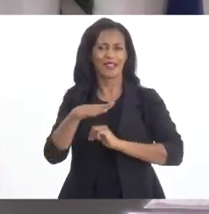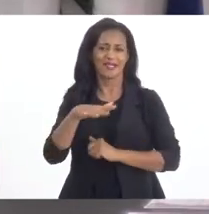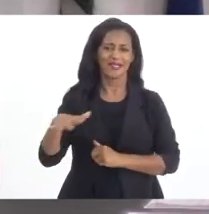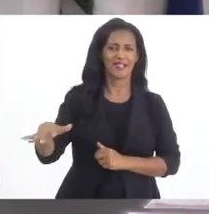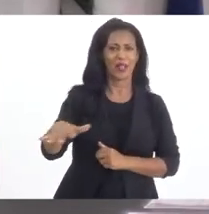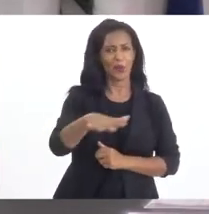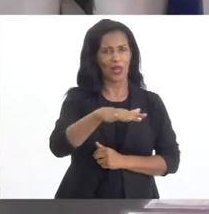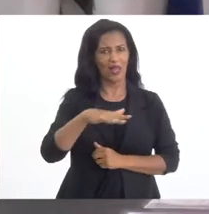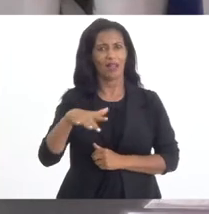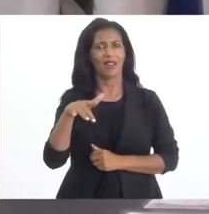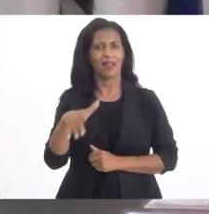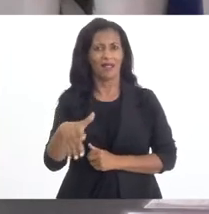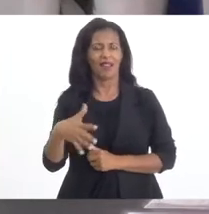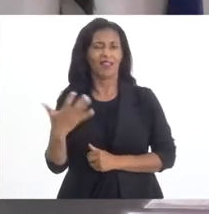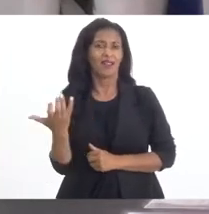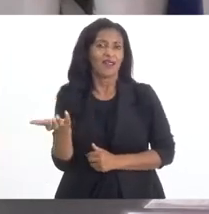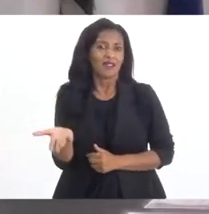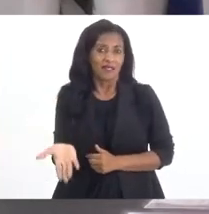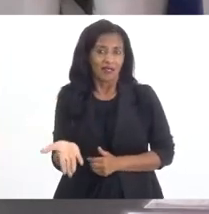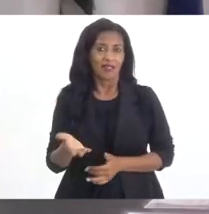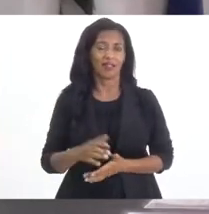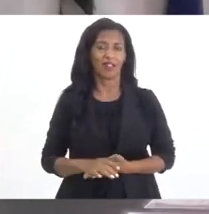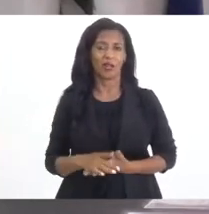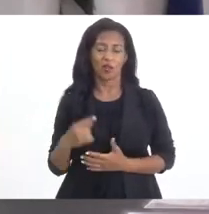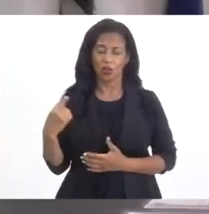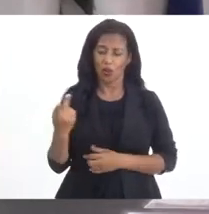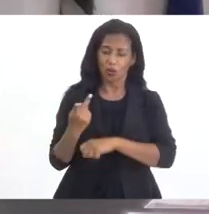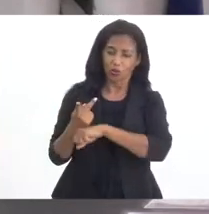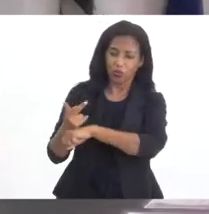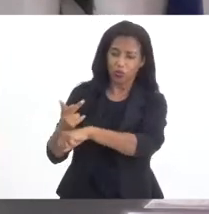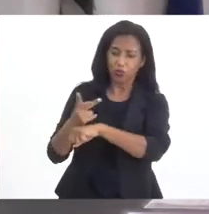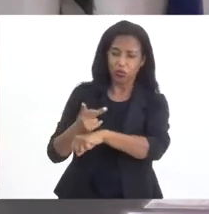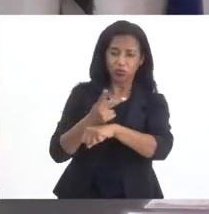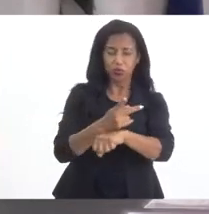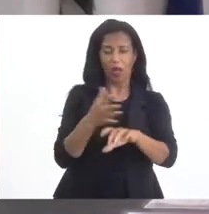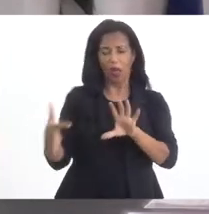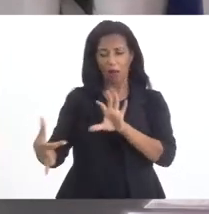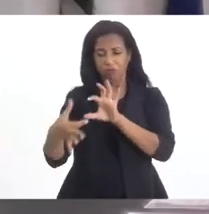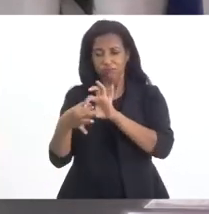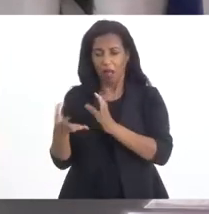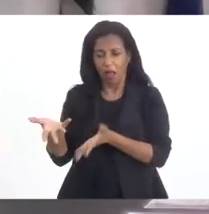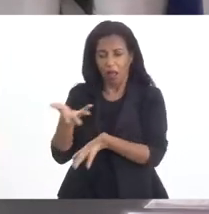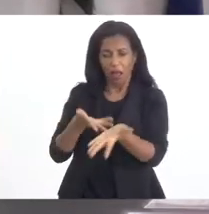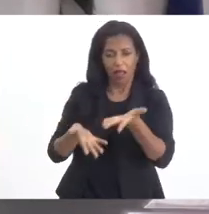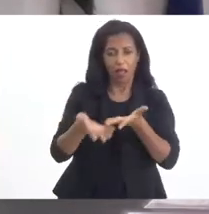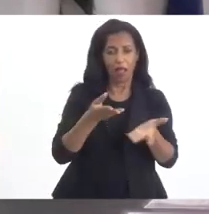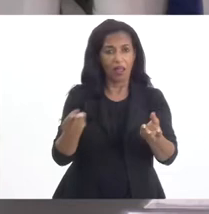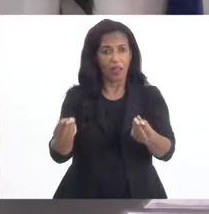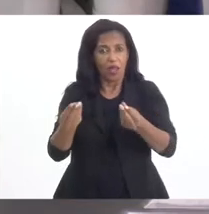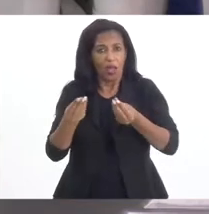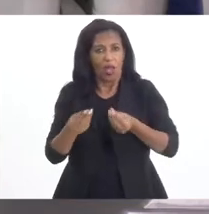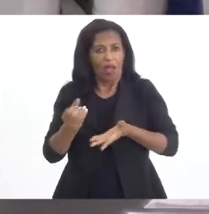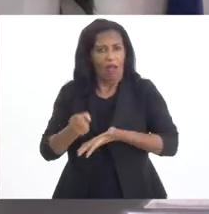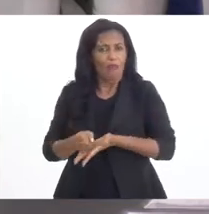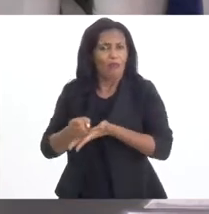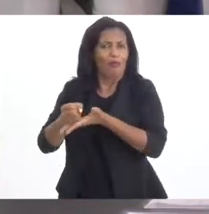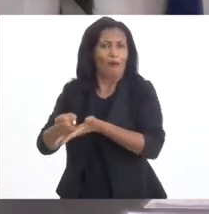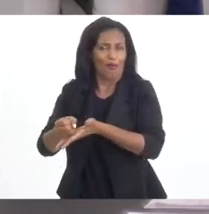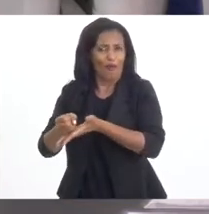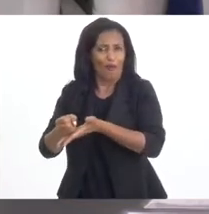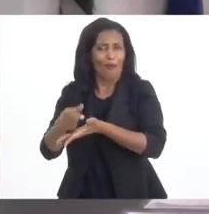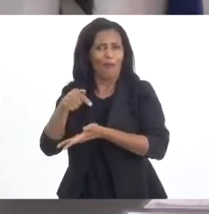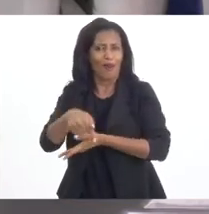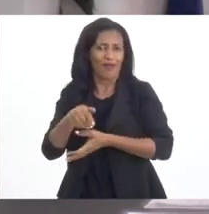Campo Grande, que nós buscamos, interagimos e nos deram a carta de apoio para